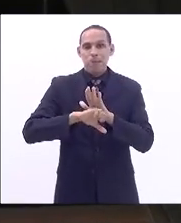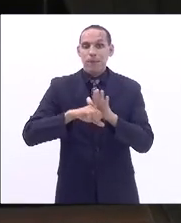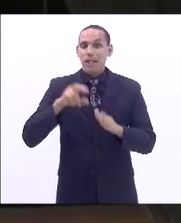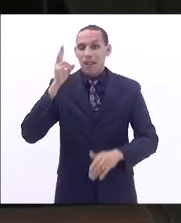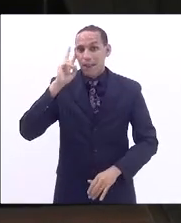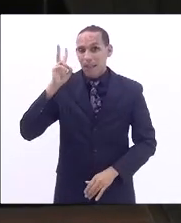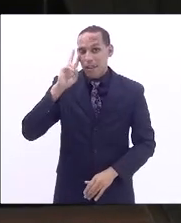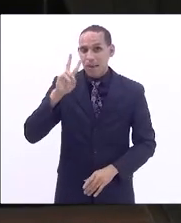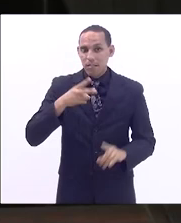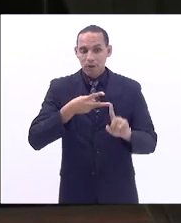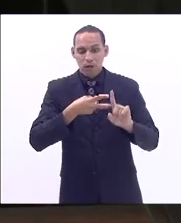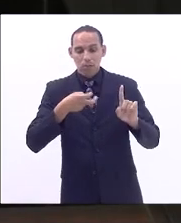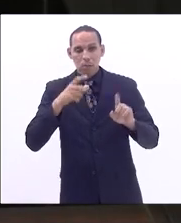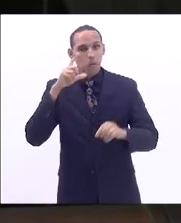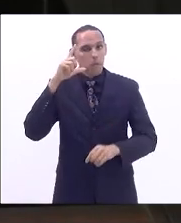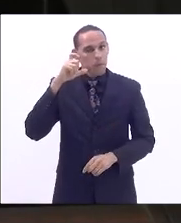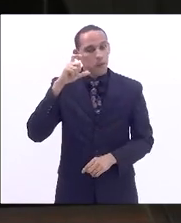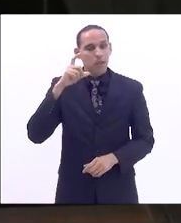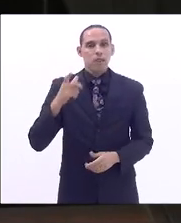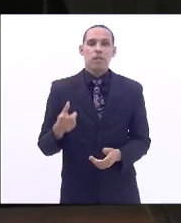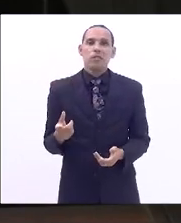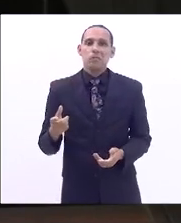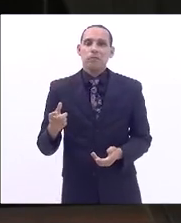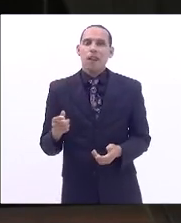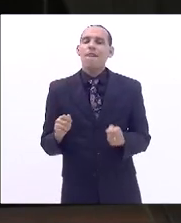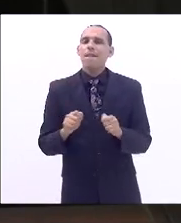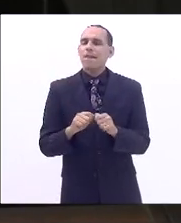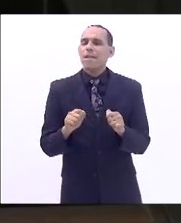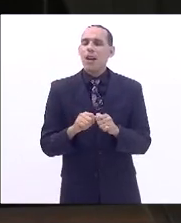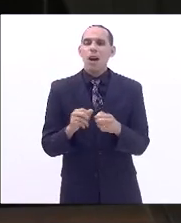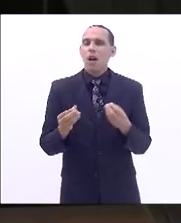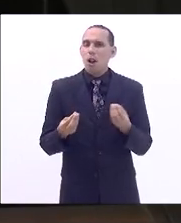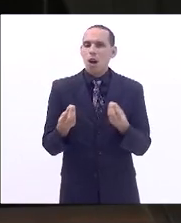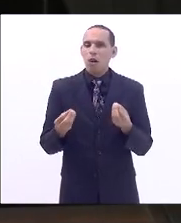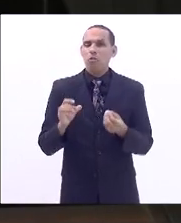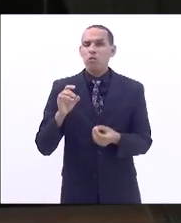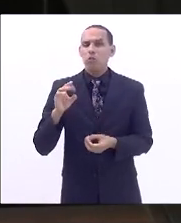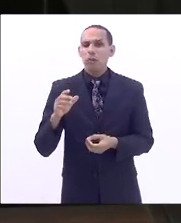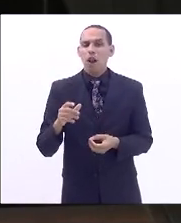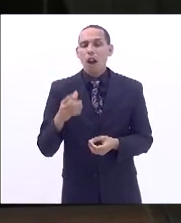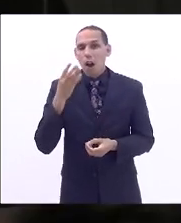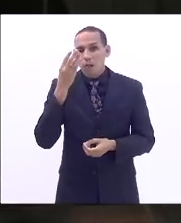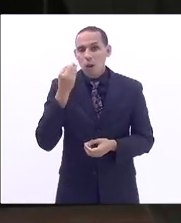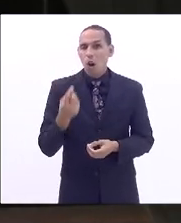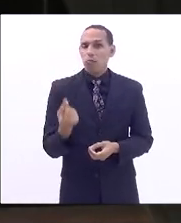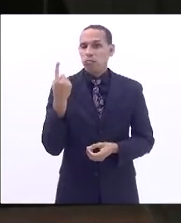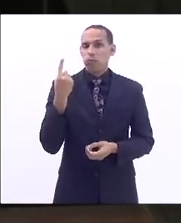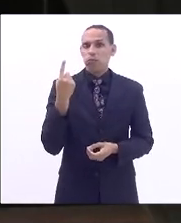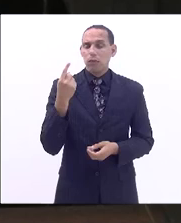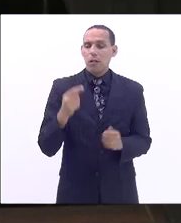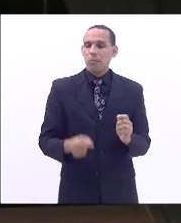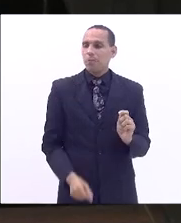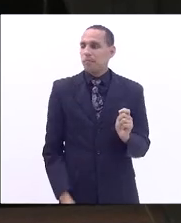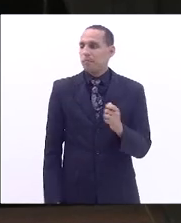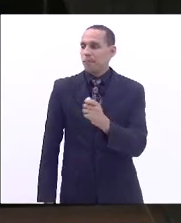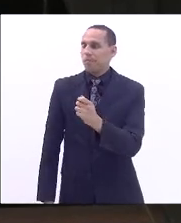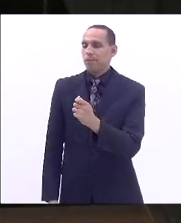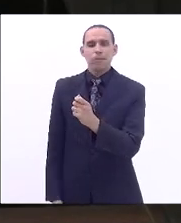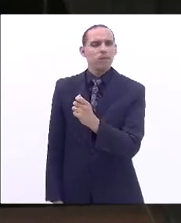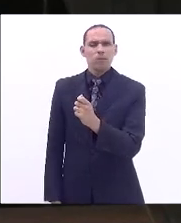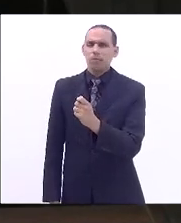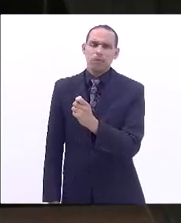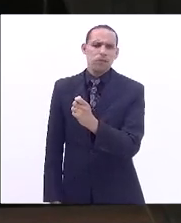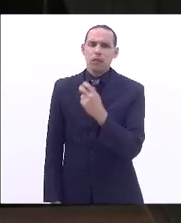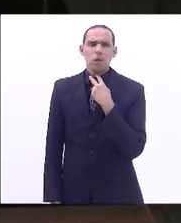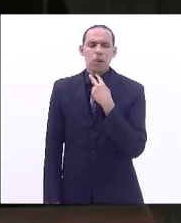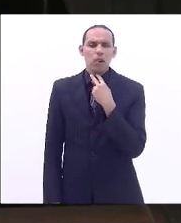reconhecimento fotográfico ele não pode ser feito exibindo uma única a ir a partir das